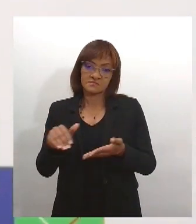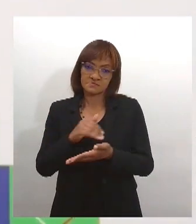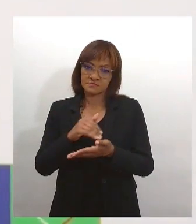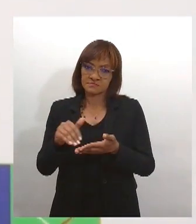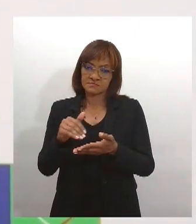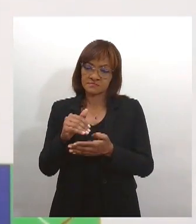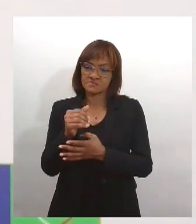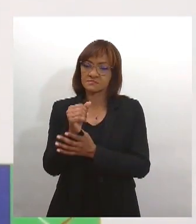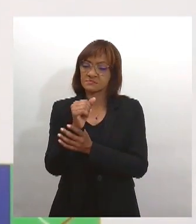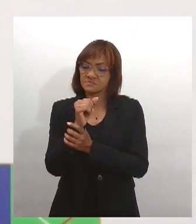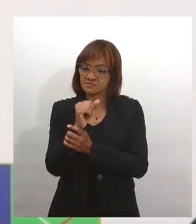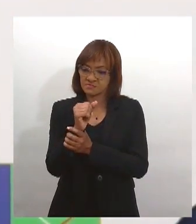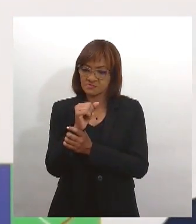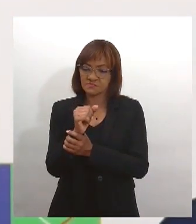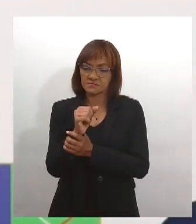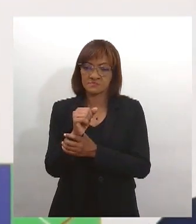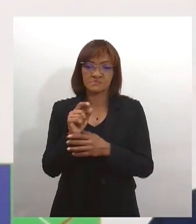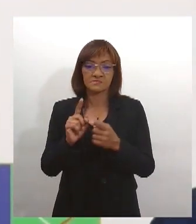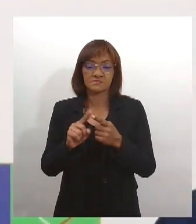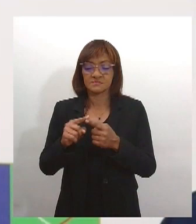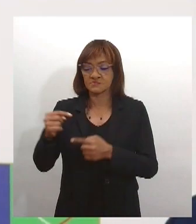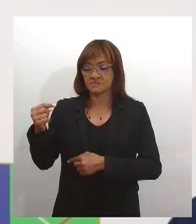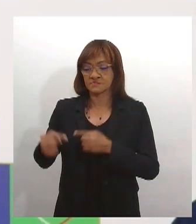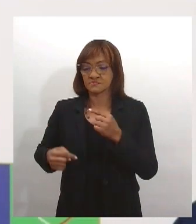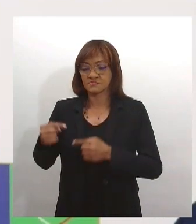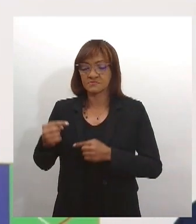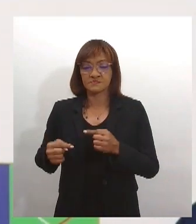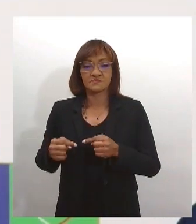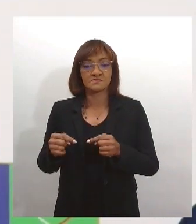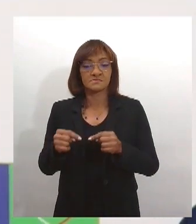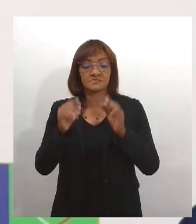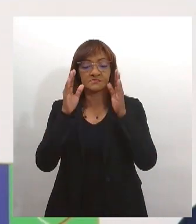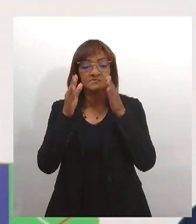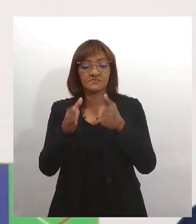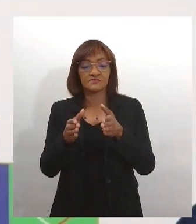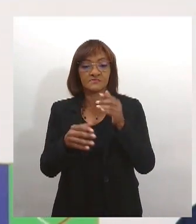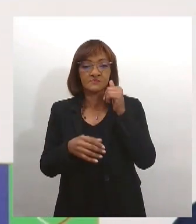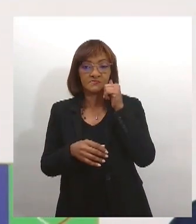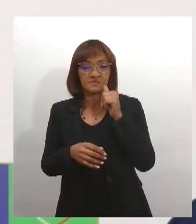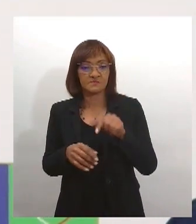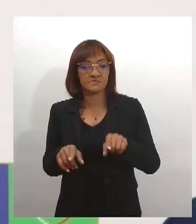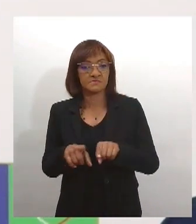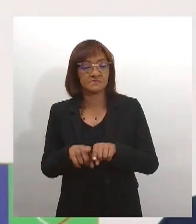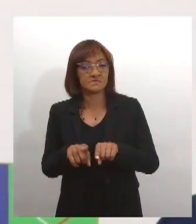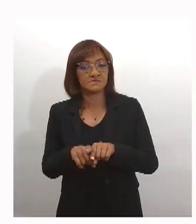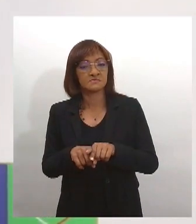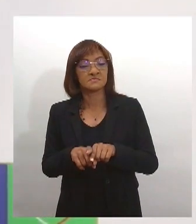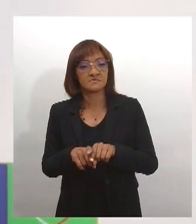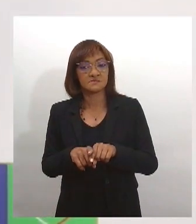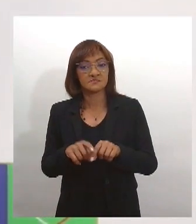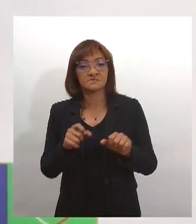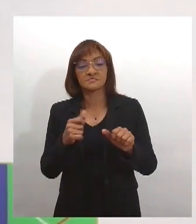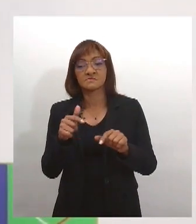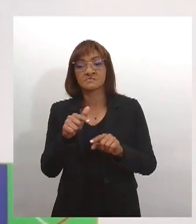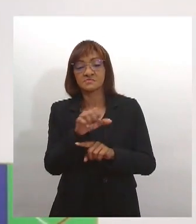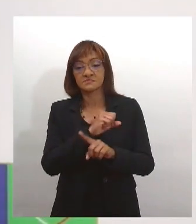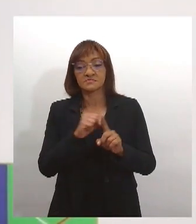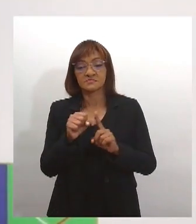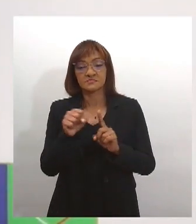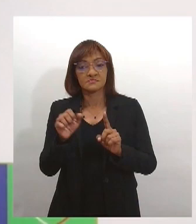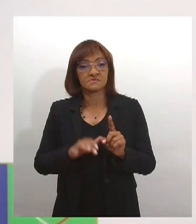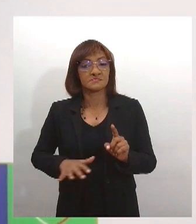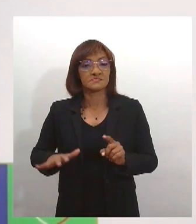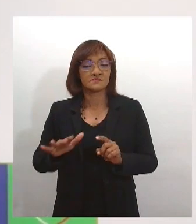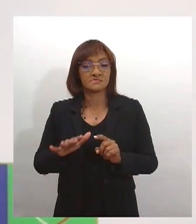Secretaria Especial de Políticas Públicas para as Mulheres e a Secretaria de Estado da Ação Social, da Assistência Social. E nesse